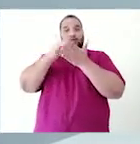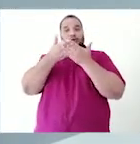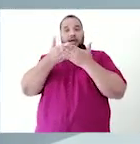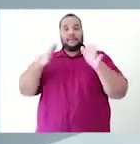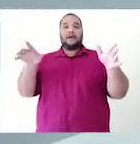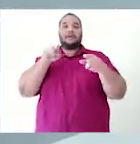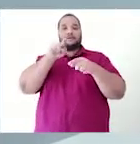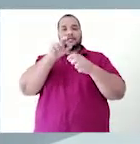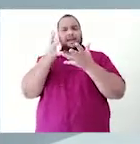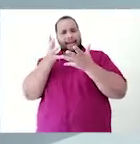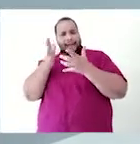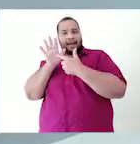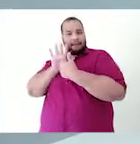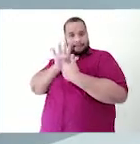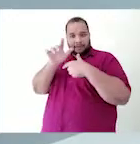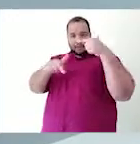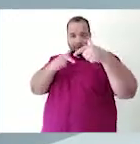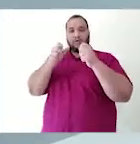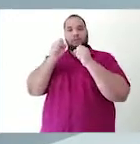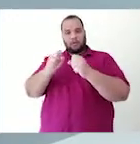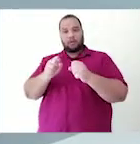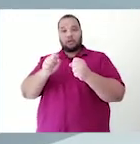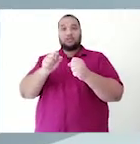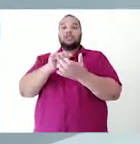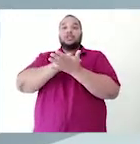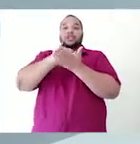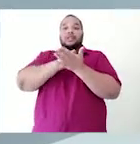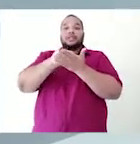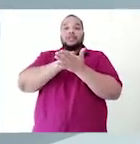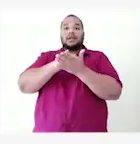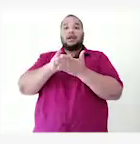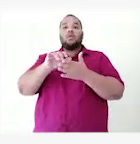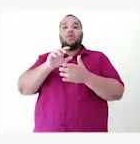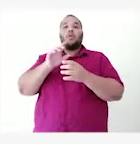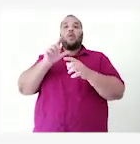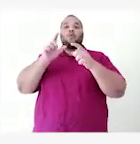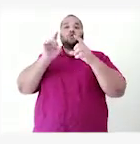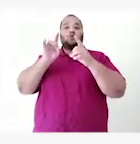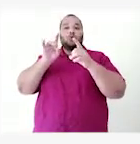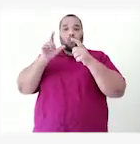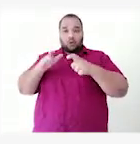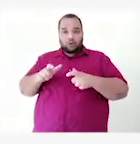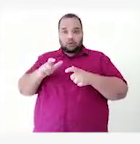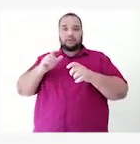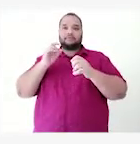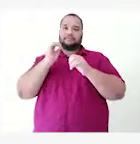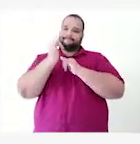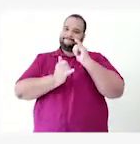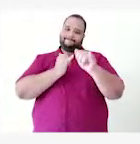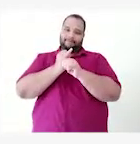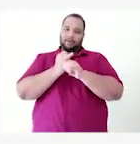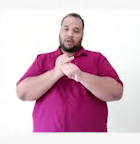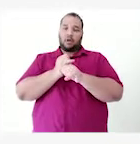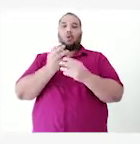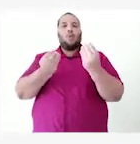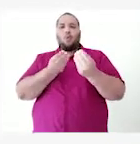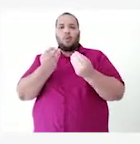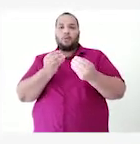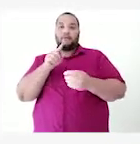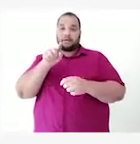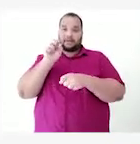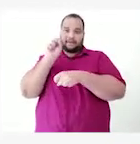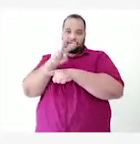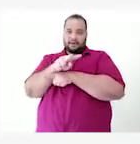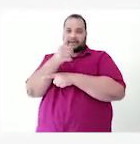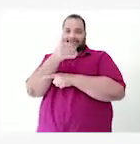Norte, está com inscrições abertas para a apresentação de trabalhos no evento. Por conta da pandemia de Covid-19, o congresso será online